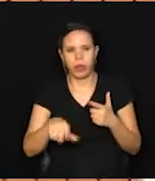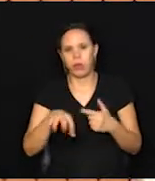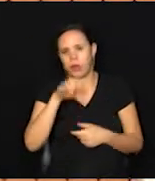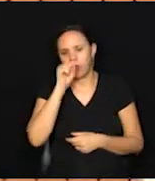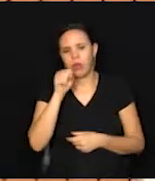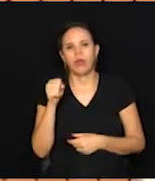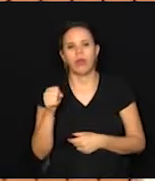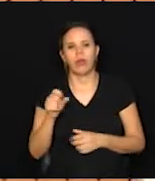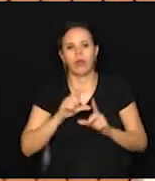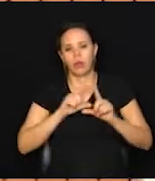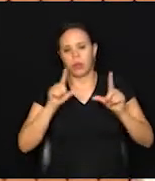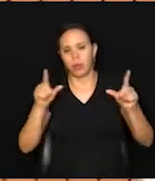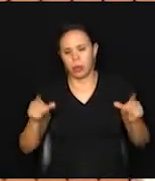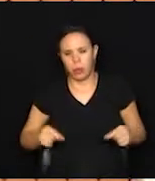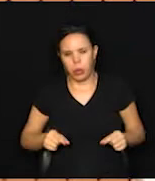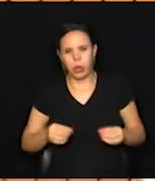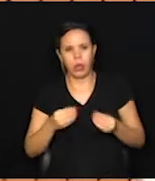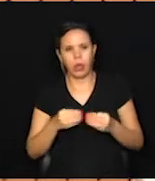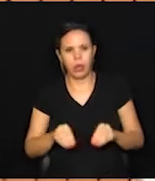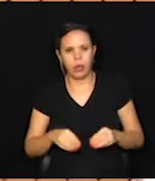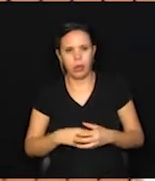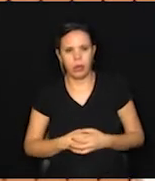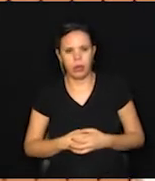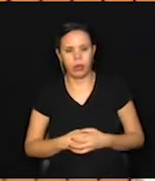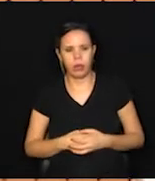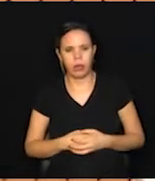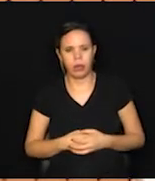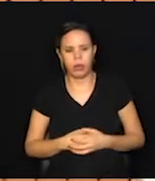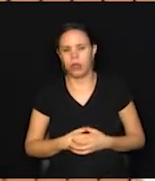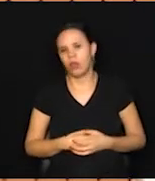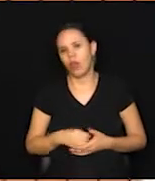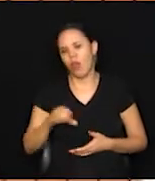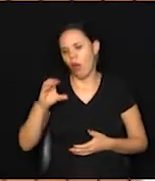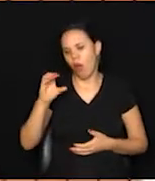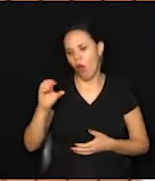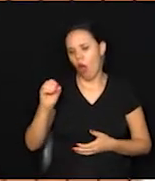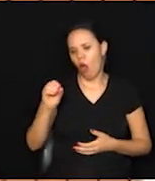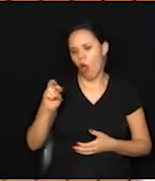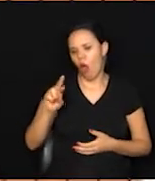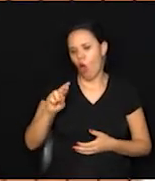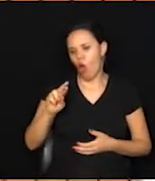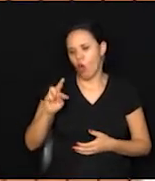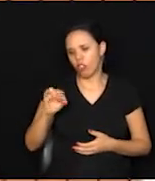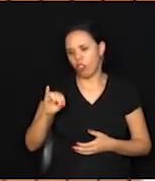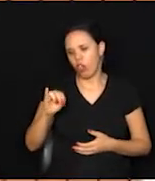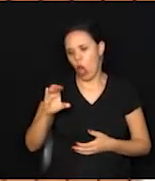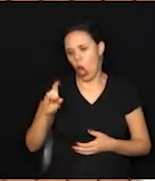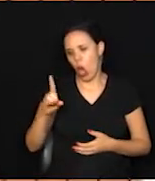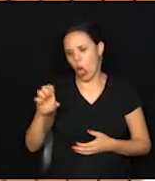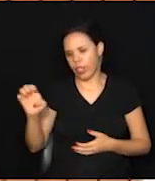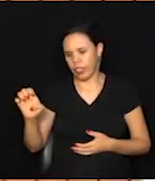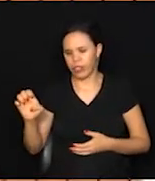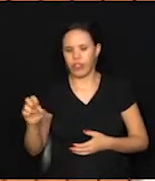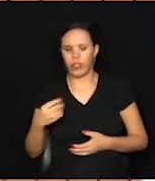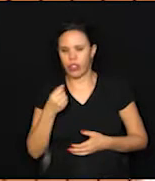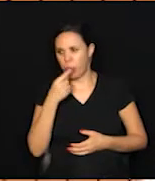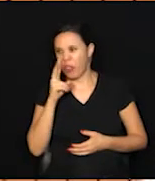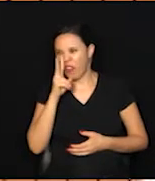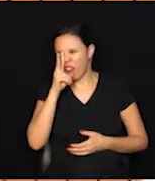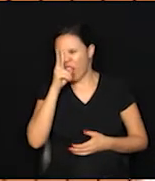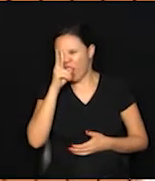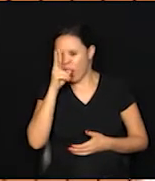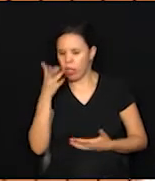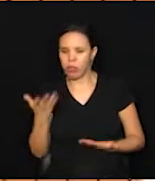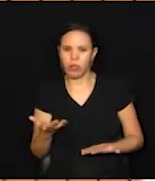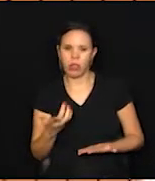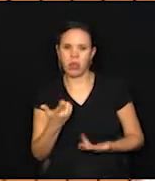que o pulmão estava comprometido, né, o corticoide, né, a dexametasona, enfim, o corticoide que